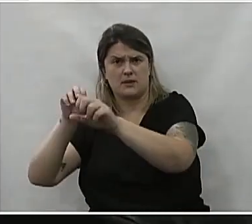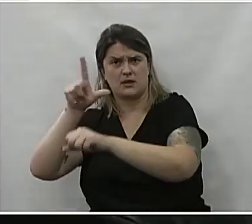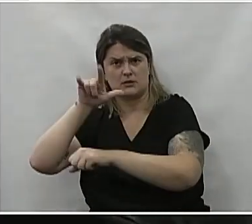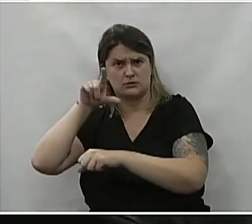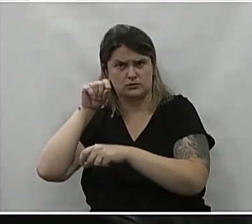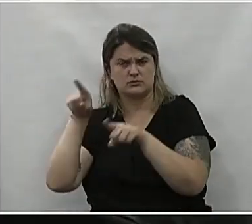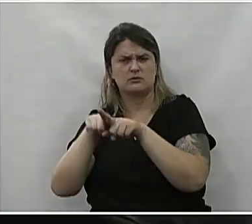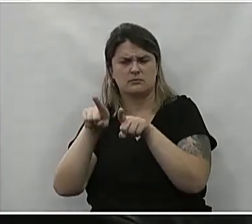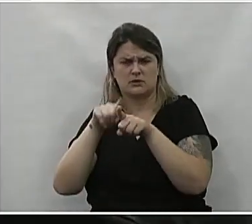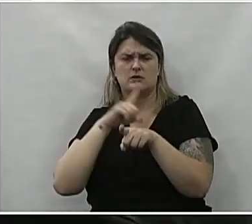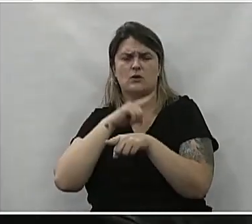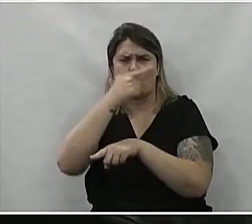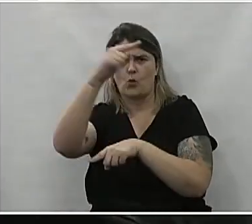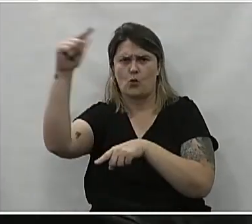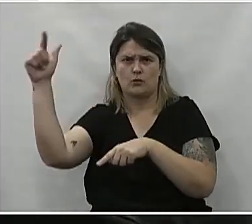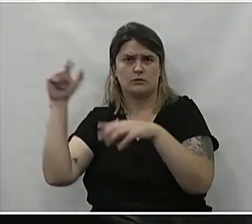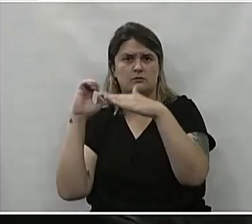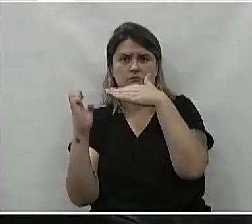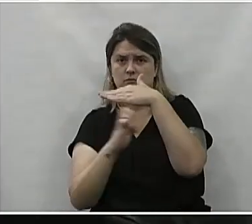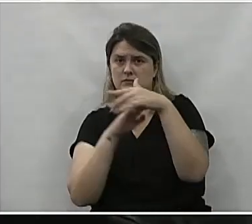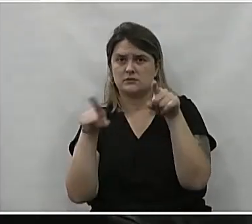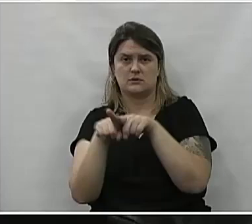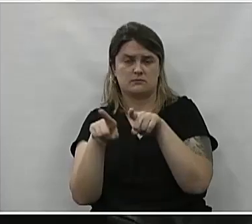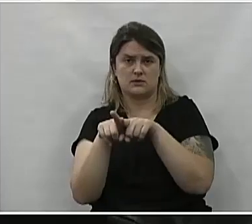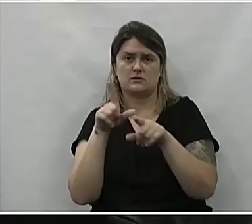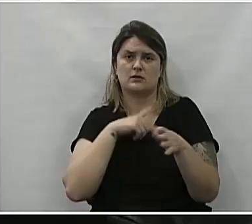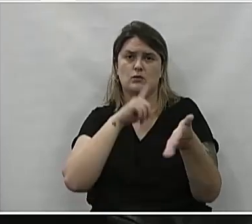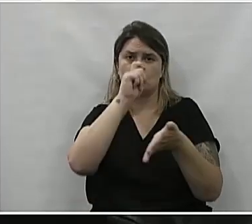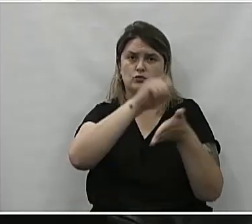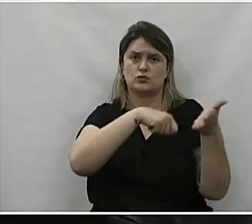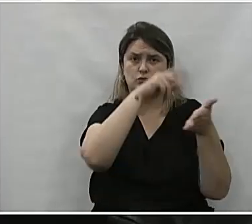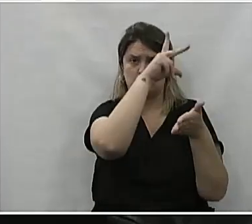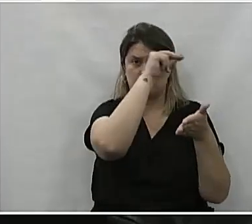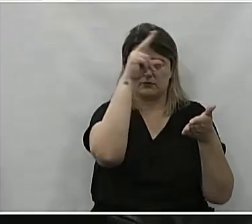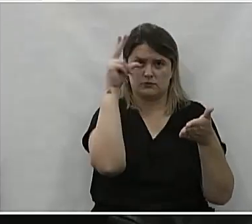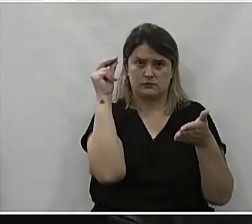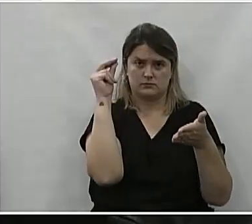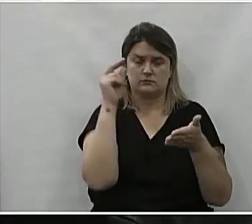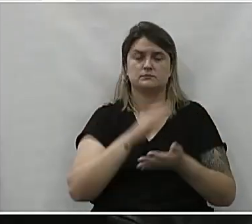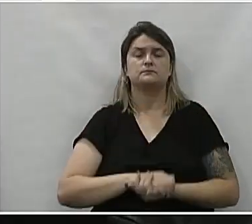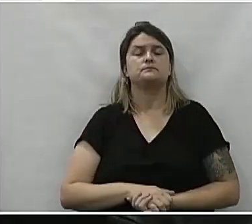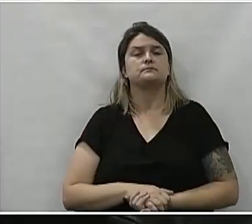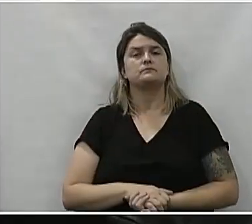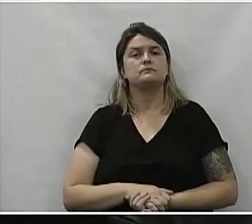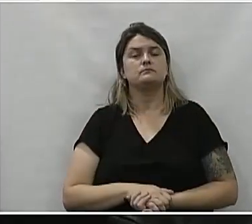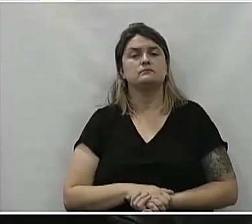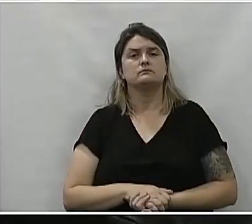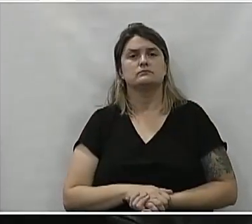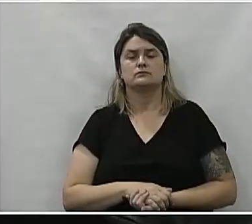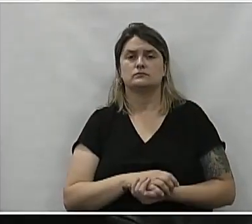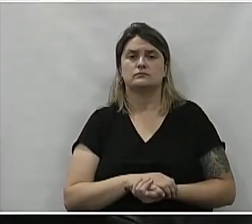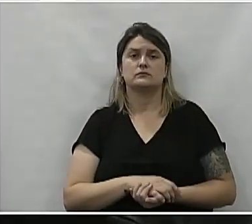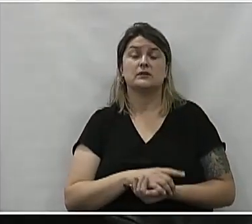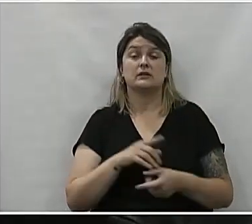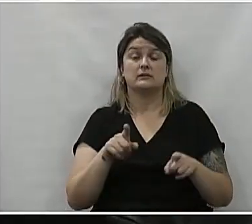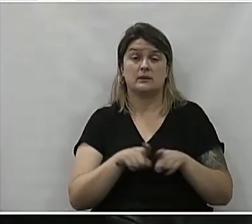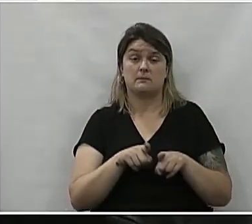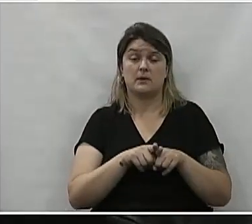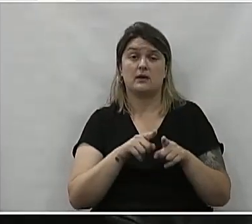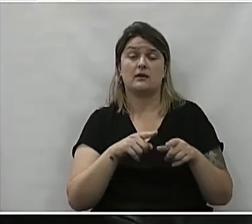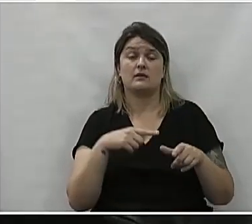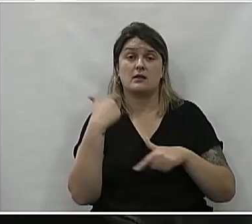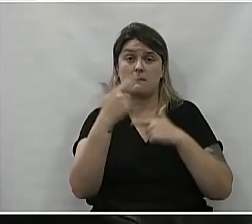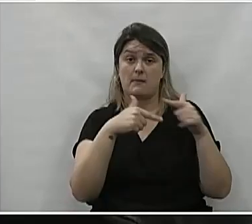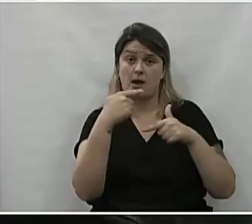lixo Todas as empresas Que têm contratos com a nossa Com a administração municipal Com o município E que são